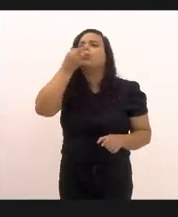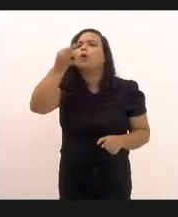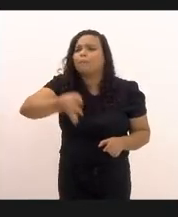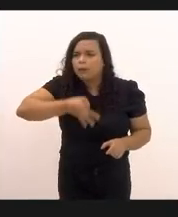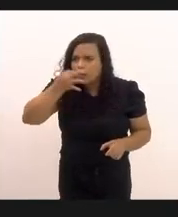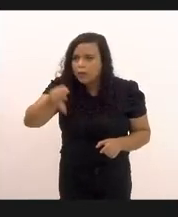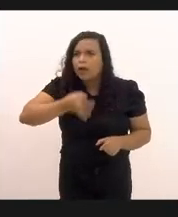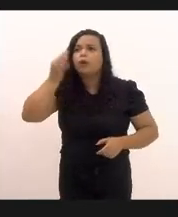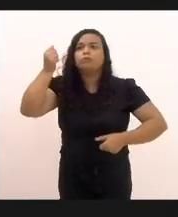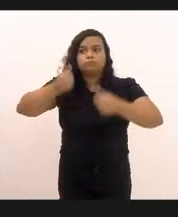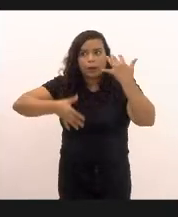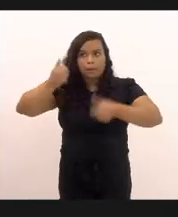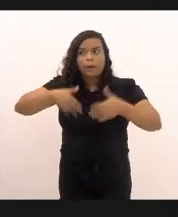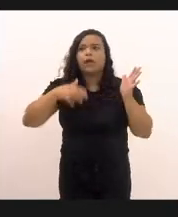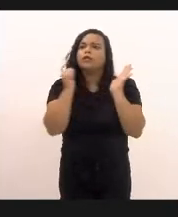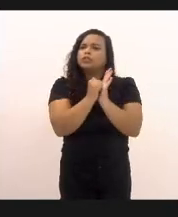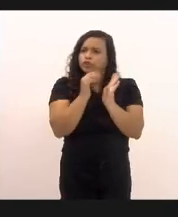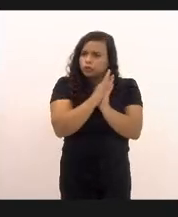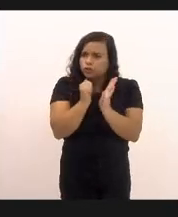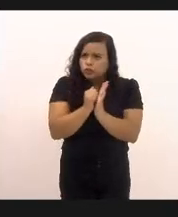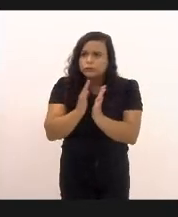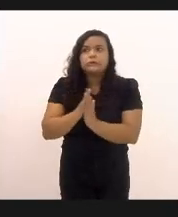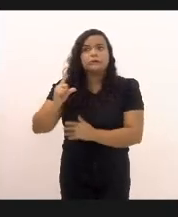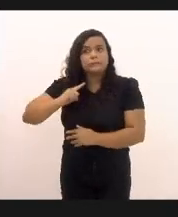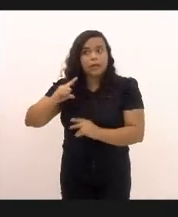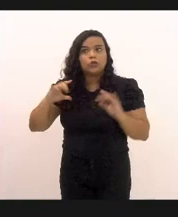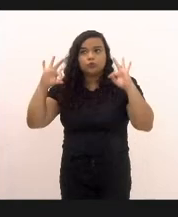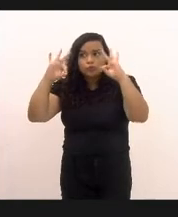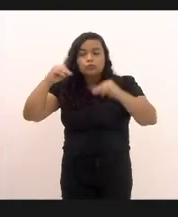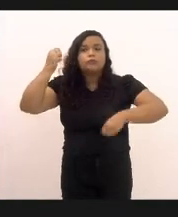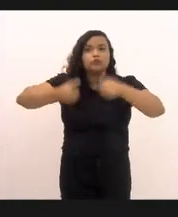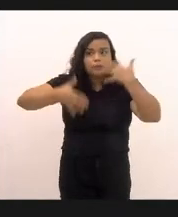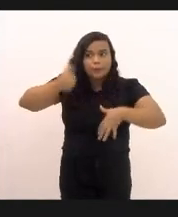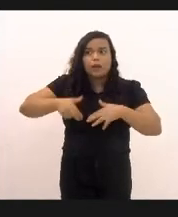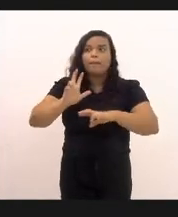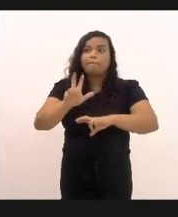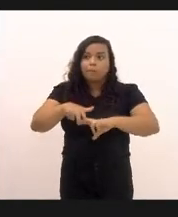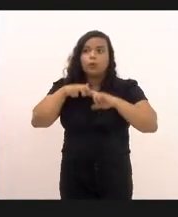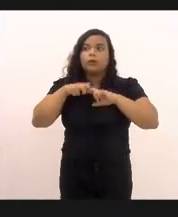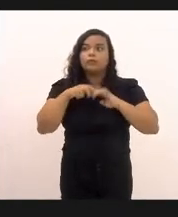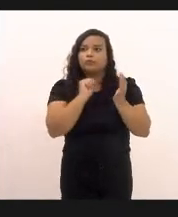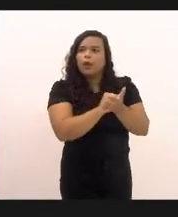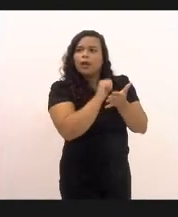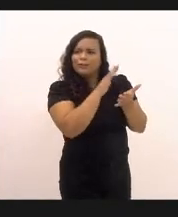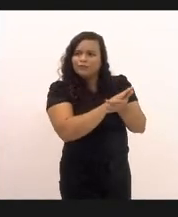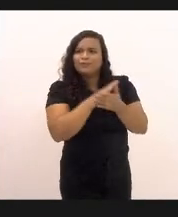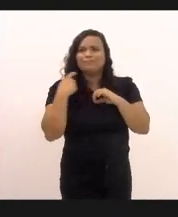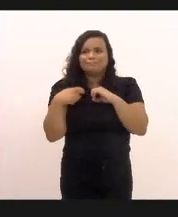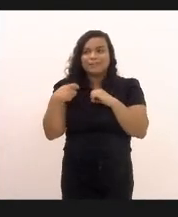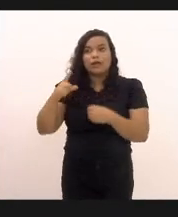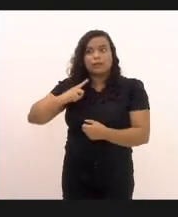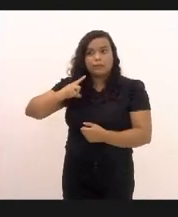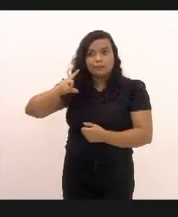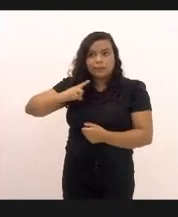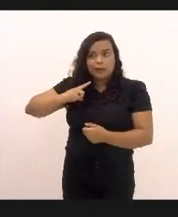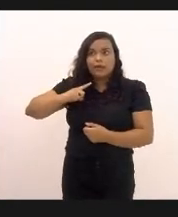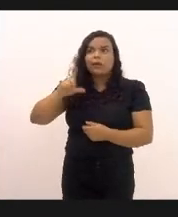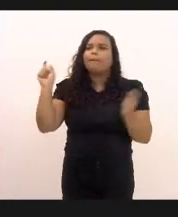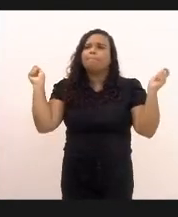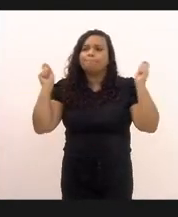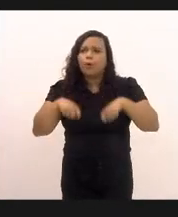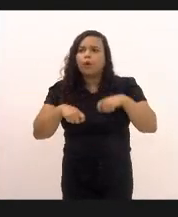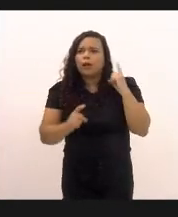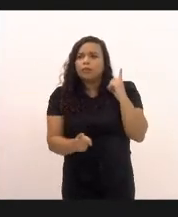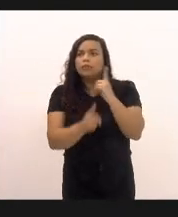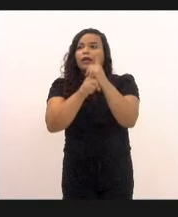tudo que é dito. E é justamente por esse registro que se torna possível